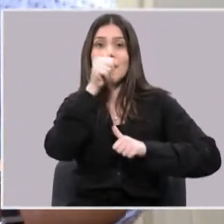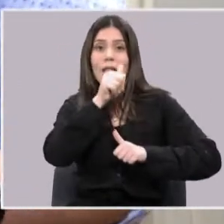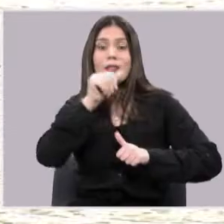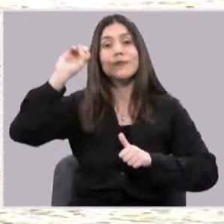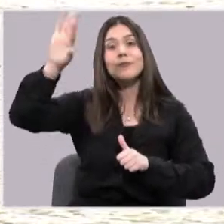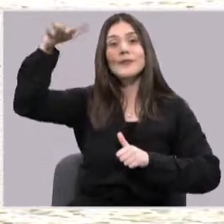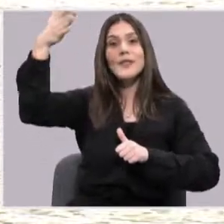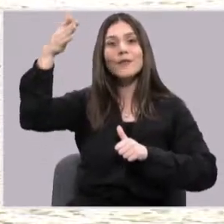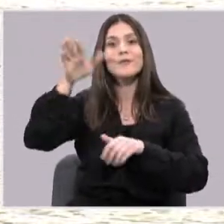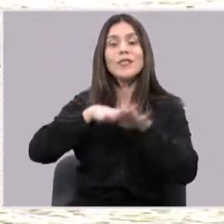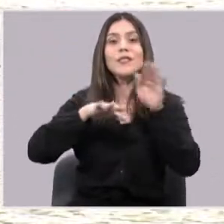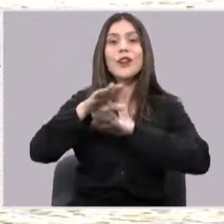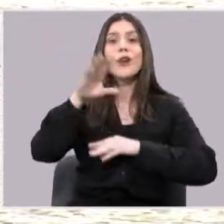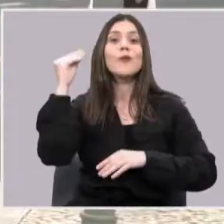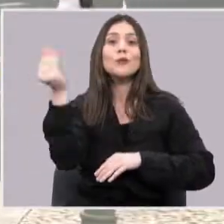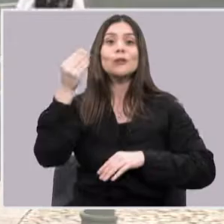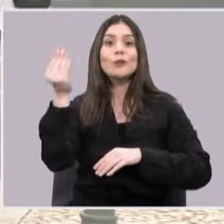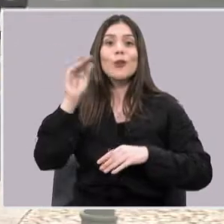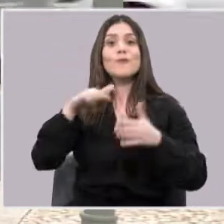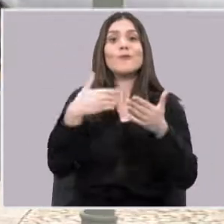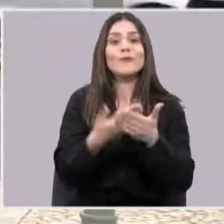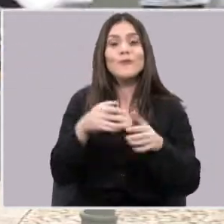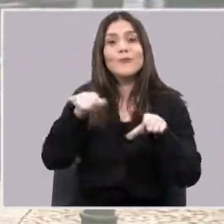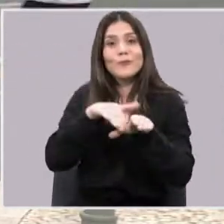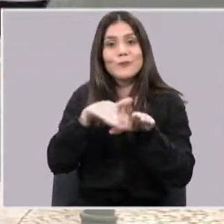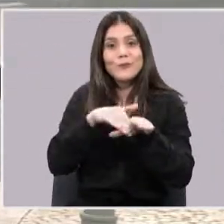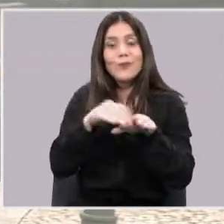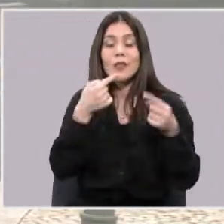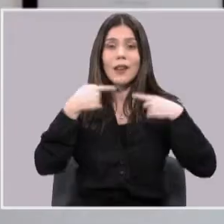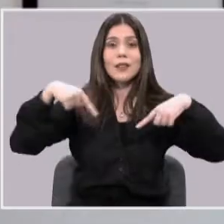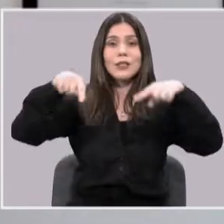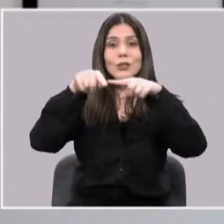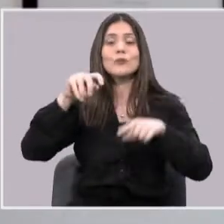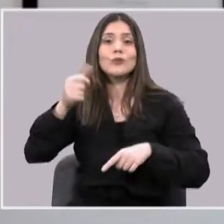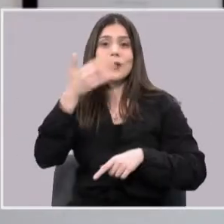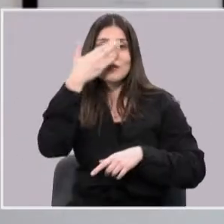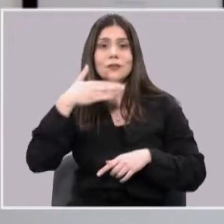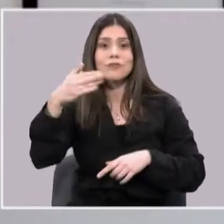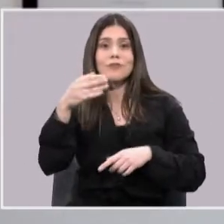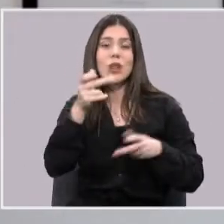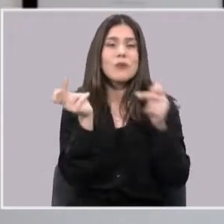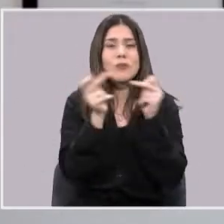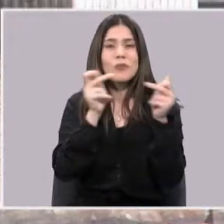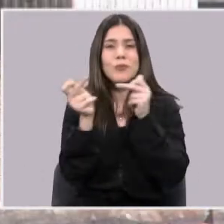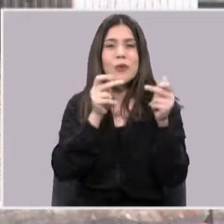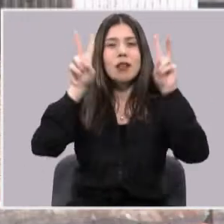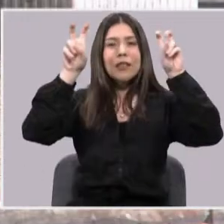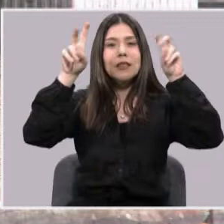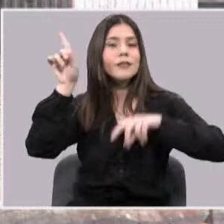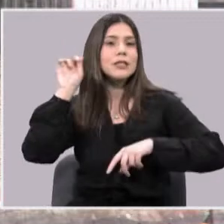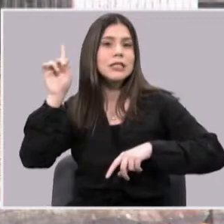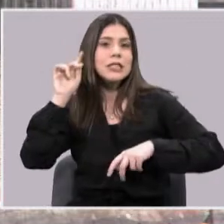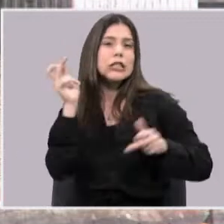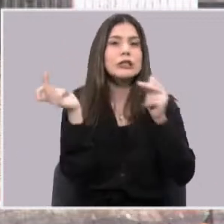e ações principalmente para um público mais jovem com jovens. Temos reuniões quase semanais para discutir temas